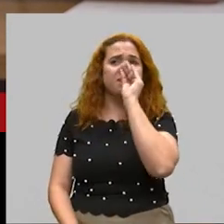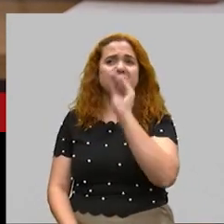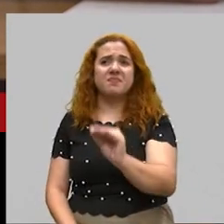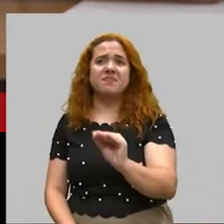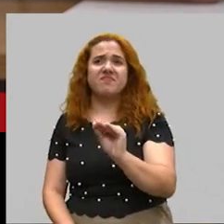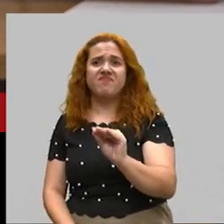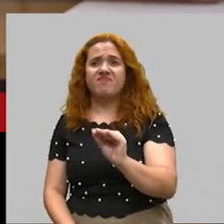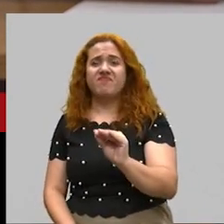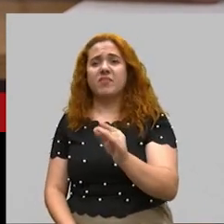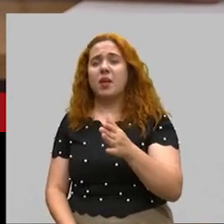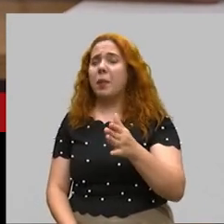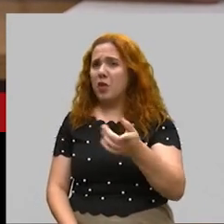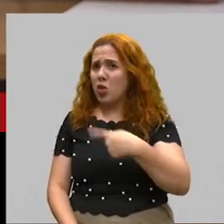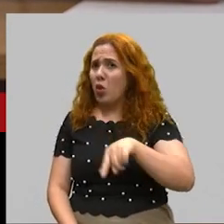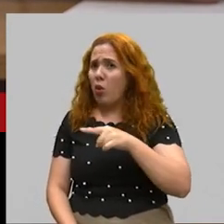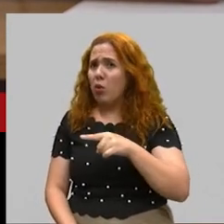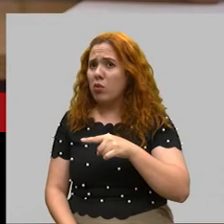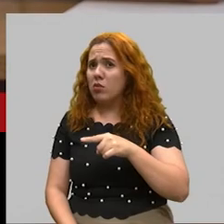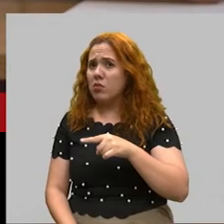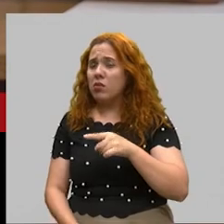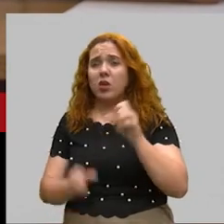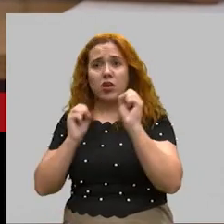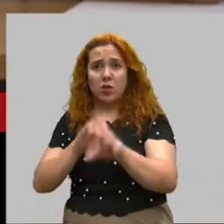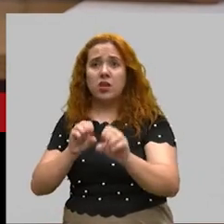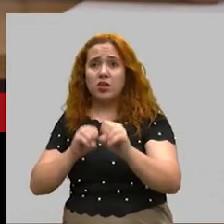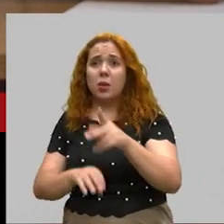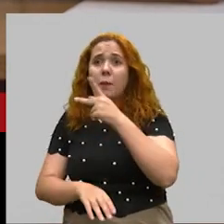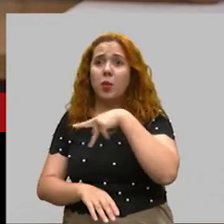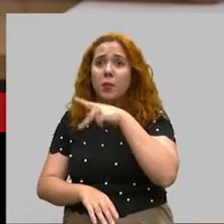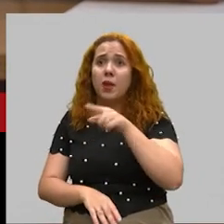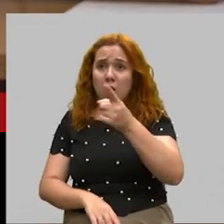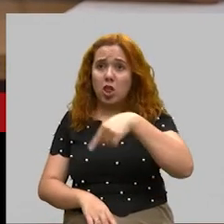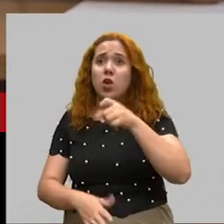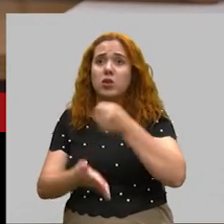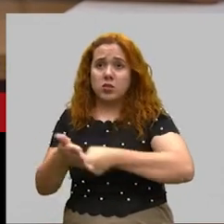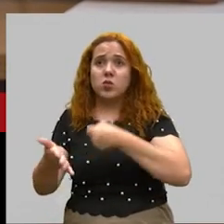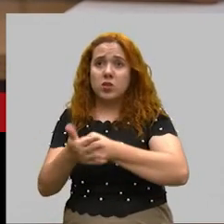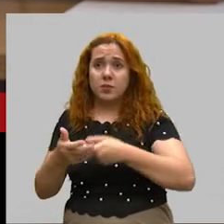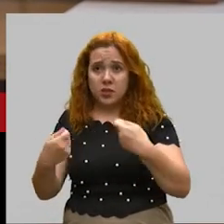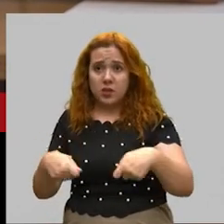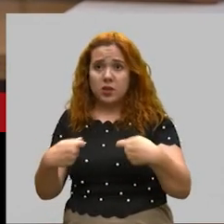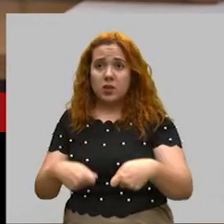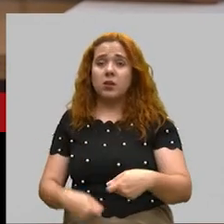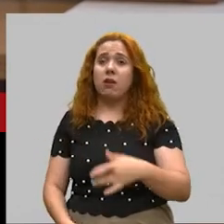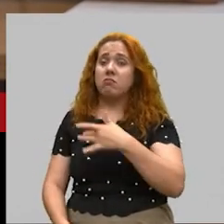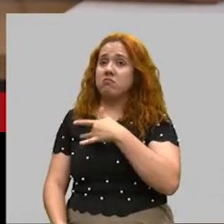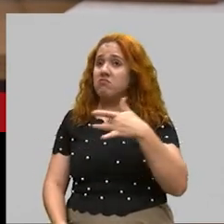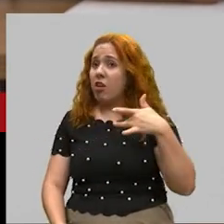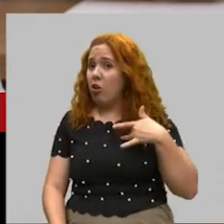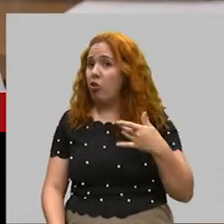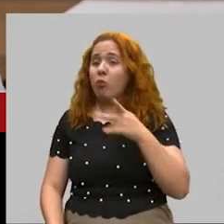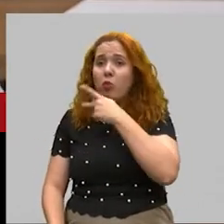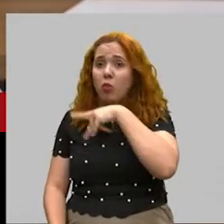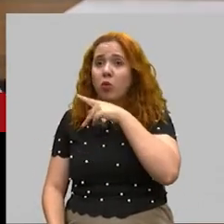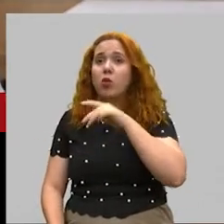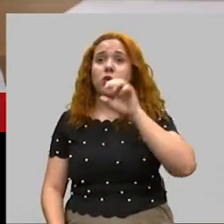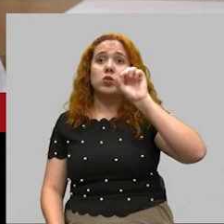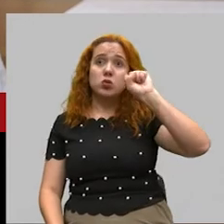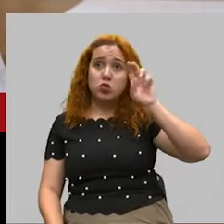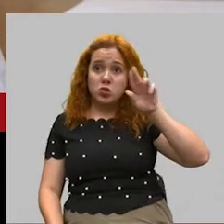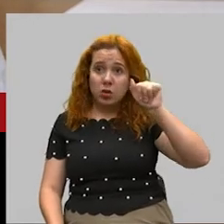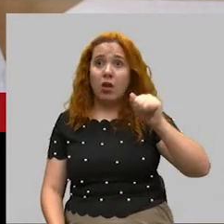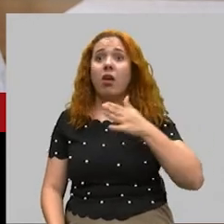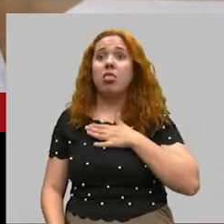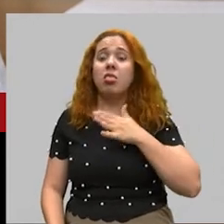aquilo que é nosso então a educação pública é Nossa Sim nós defendemos ela a saúde pública né o SUS é nosso